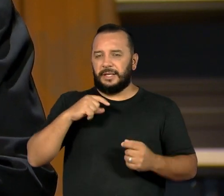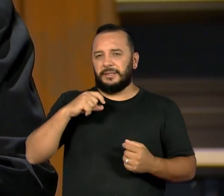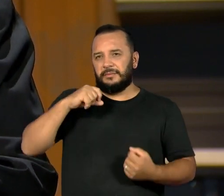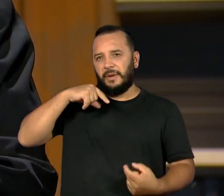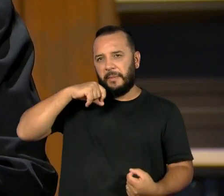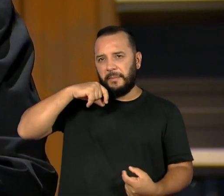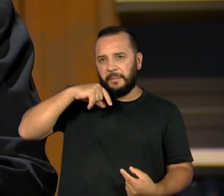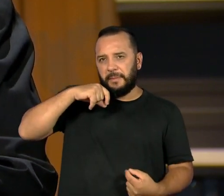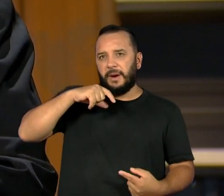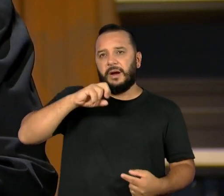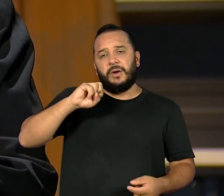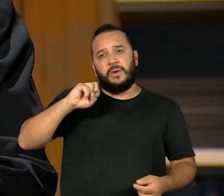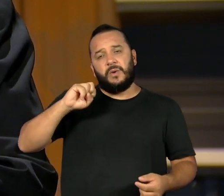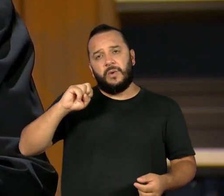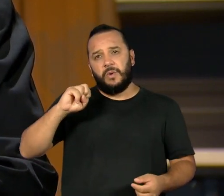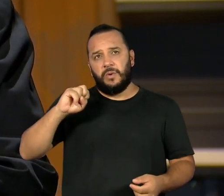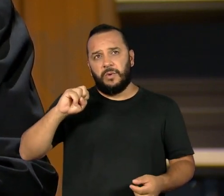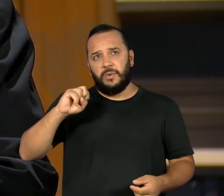uma